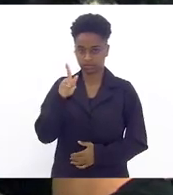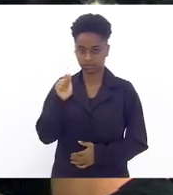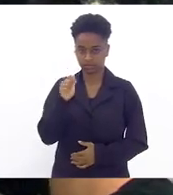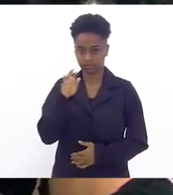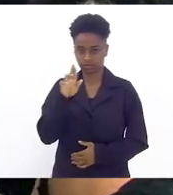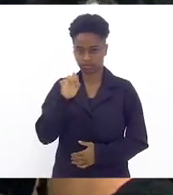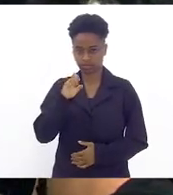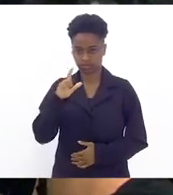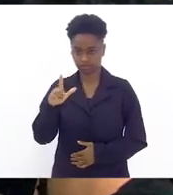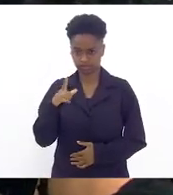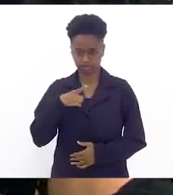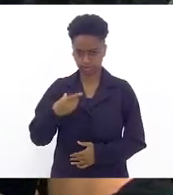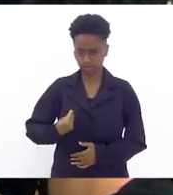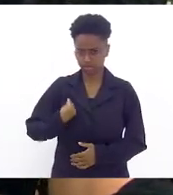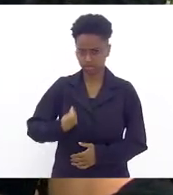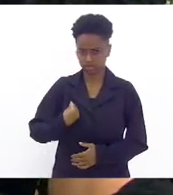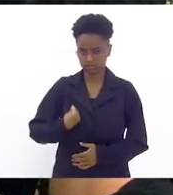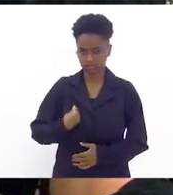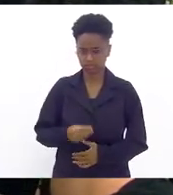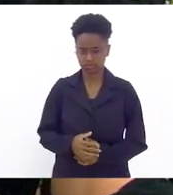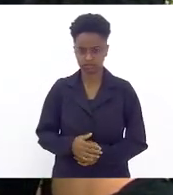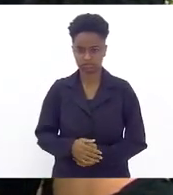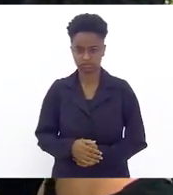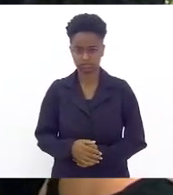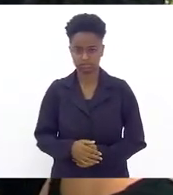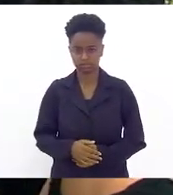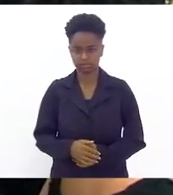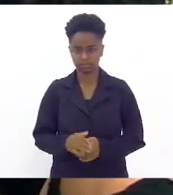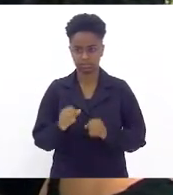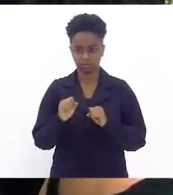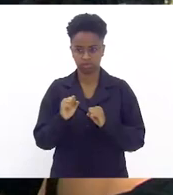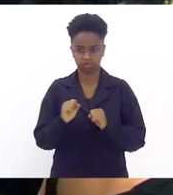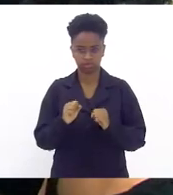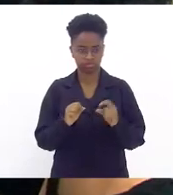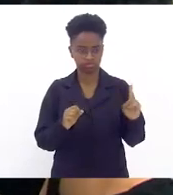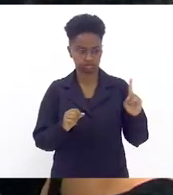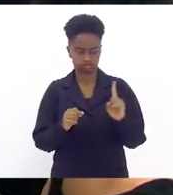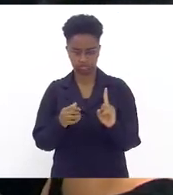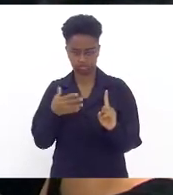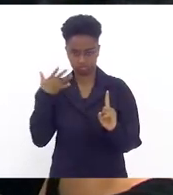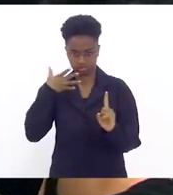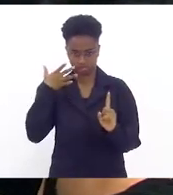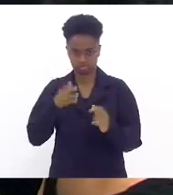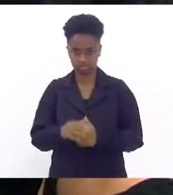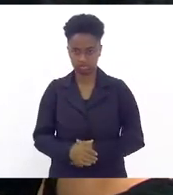tá por aí o Gabriel Ibrahim por favor aqui o microfone